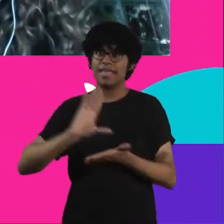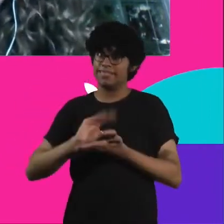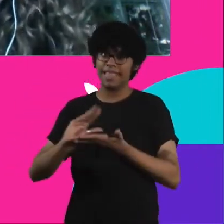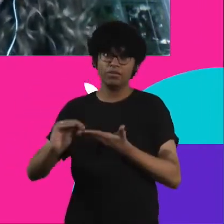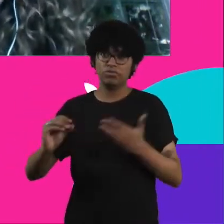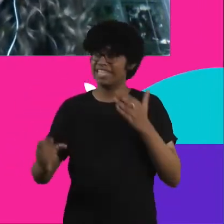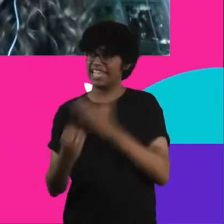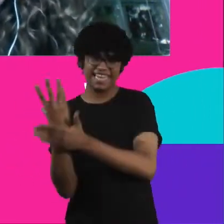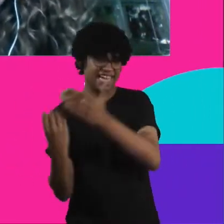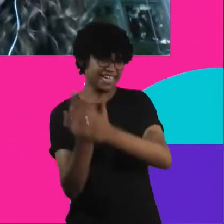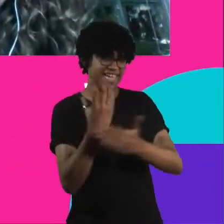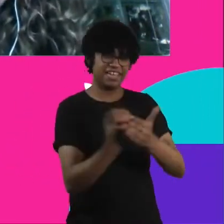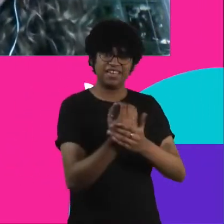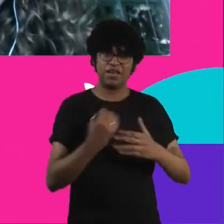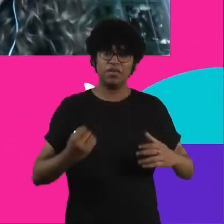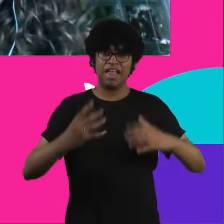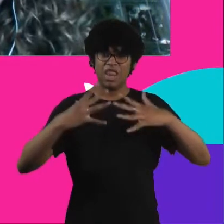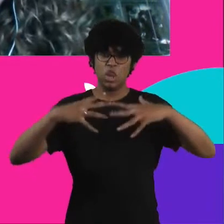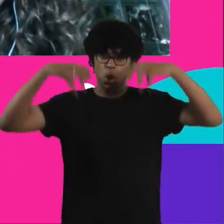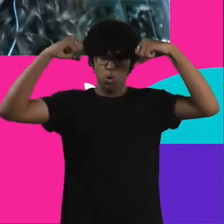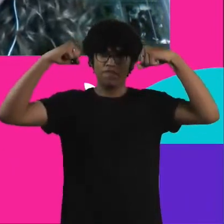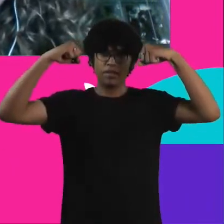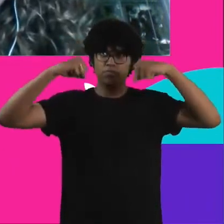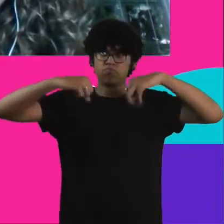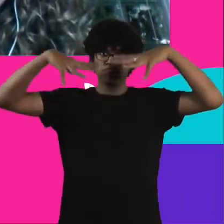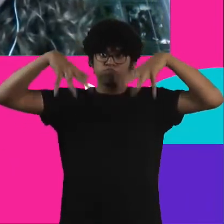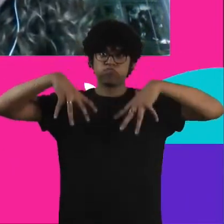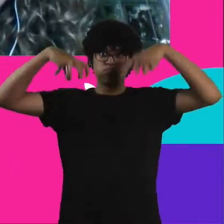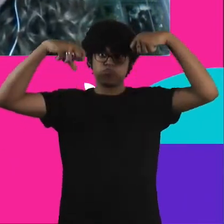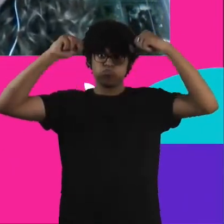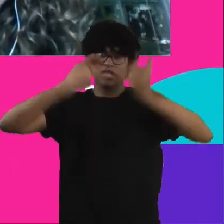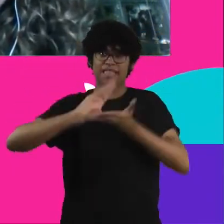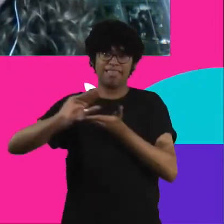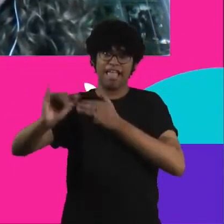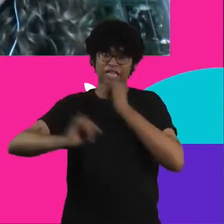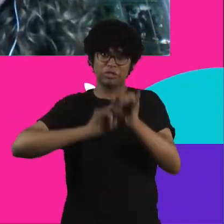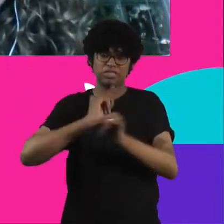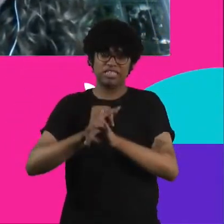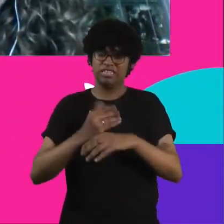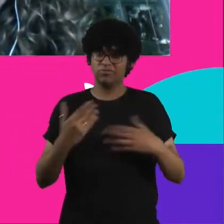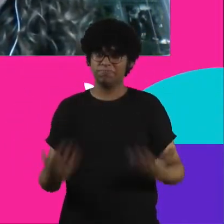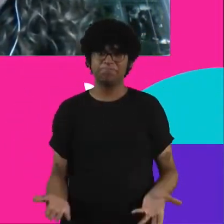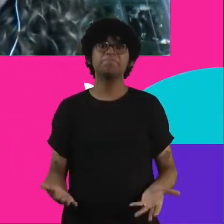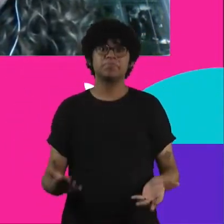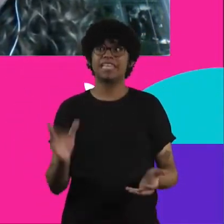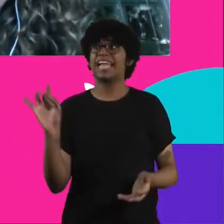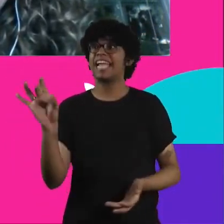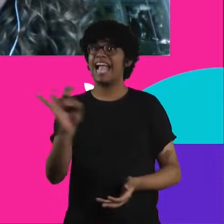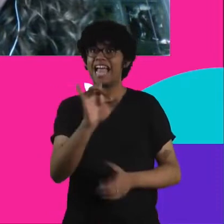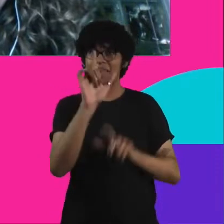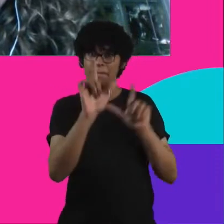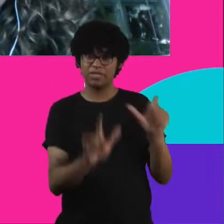lugares. Nós estamos enchendo nuvens de dados nesse exato momento. Se cada um que está aqui acompanhando isso, pensar em